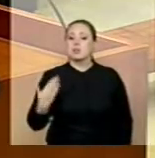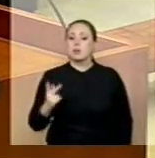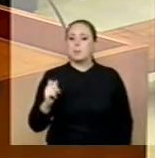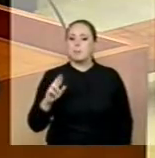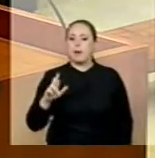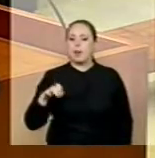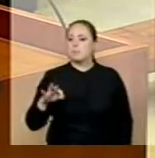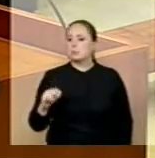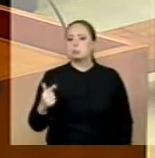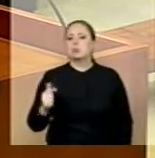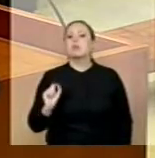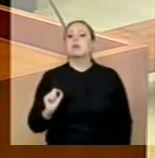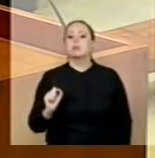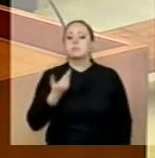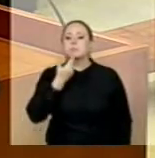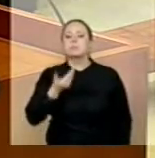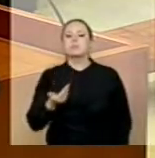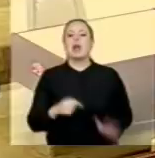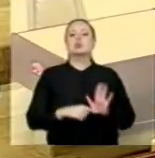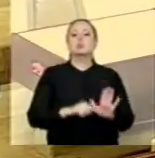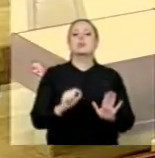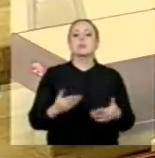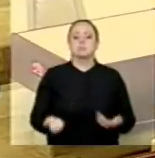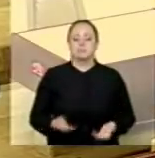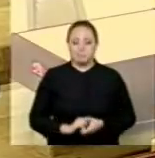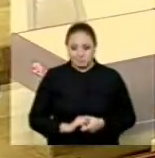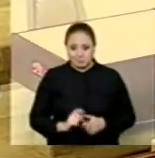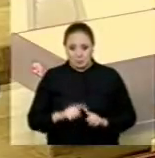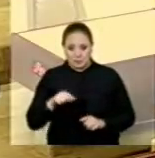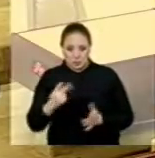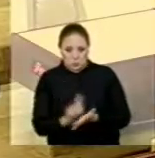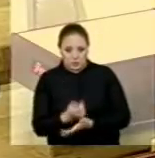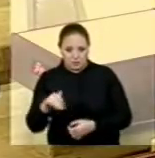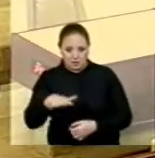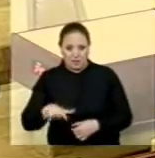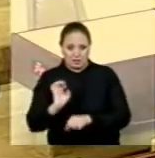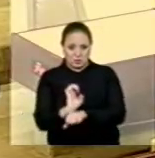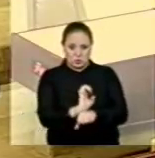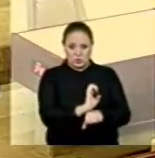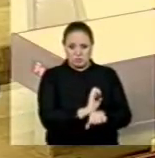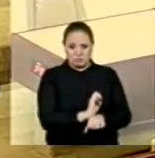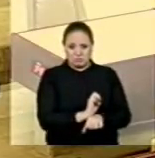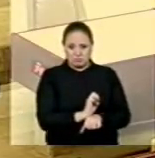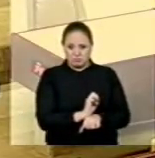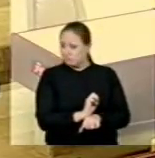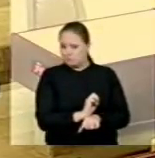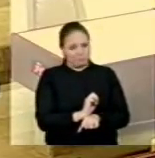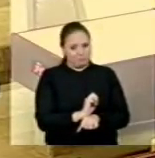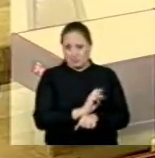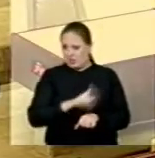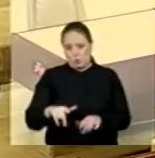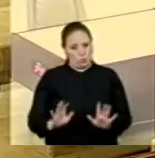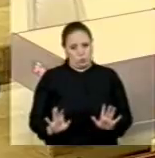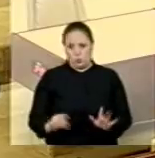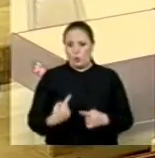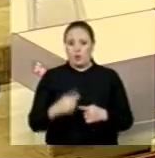quem recorrer. Mas, indaga-se, isso ocorre no plano estadual? É certo que não, senhores ministros. Deputados